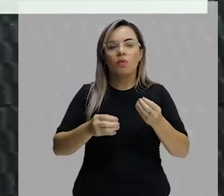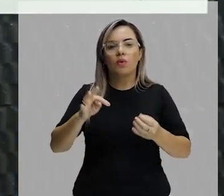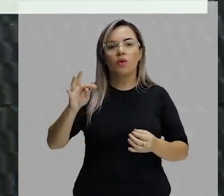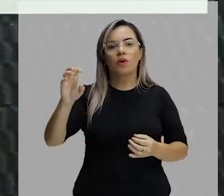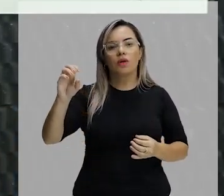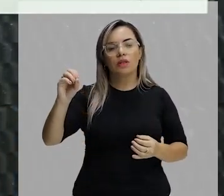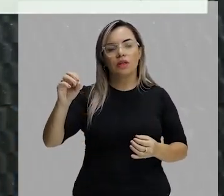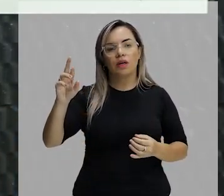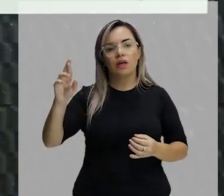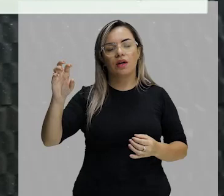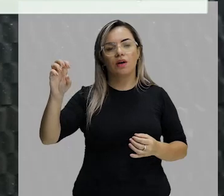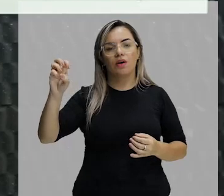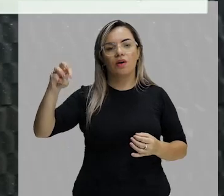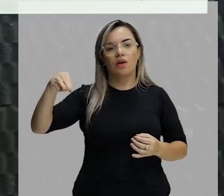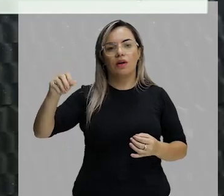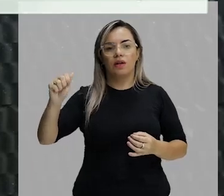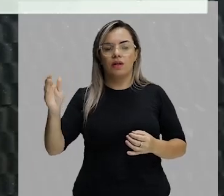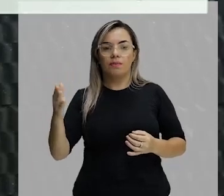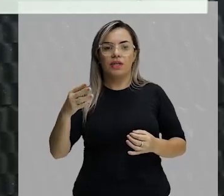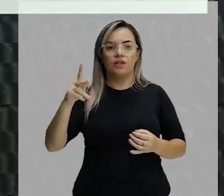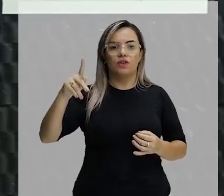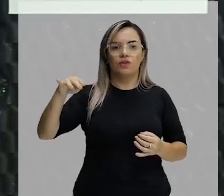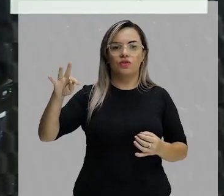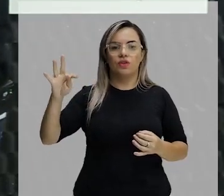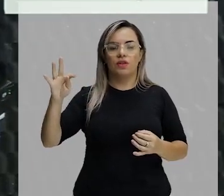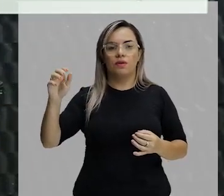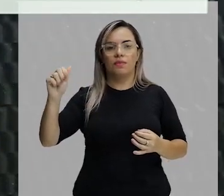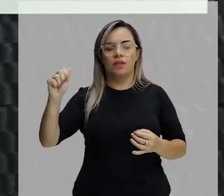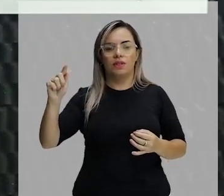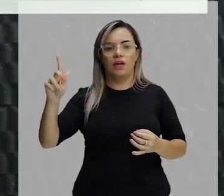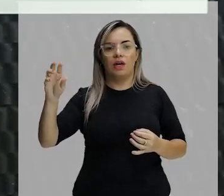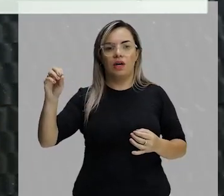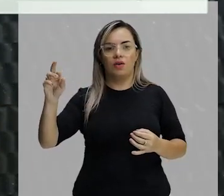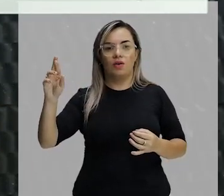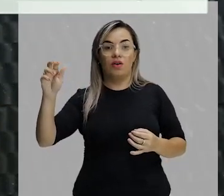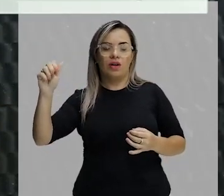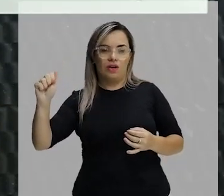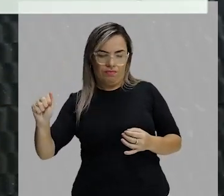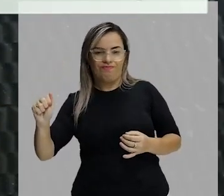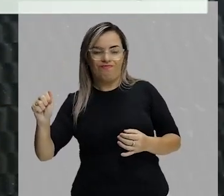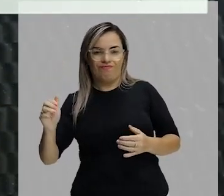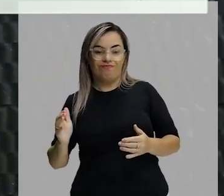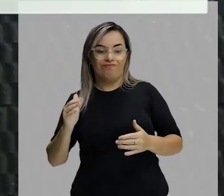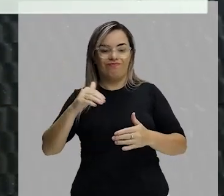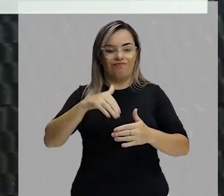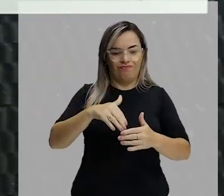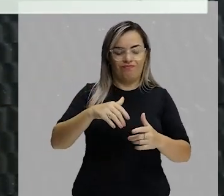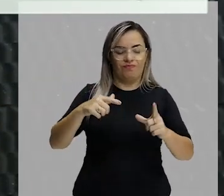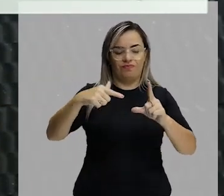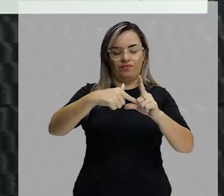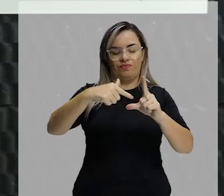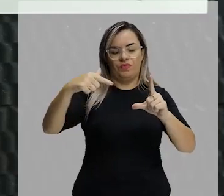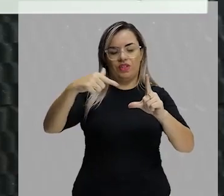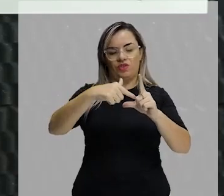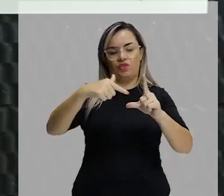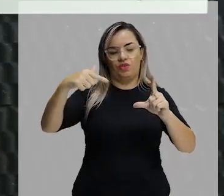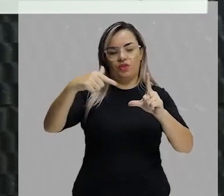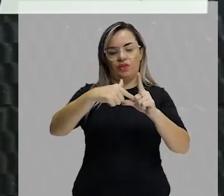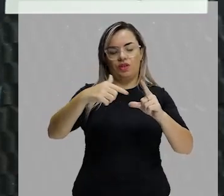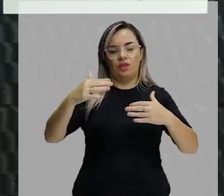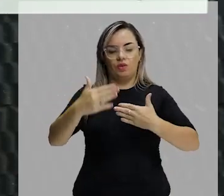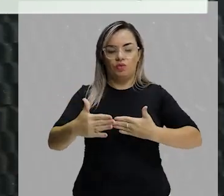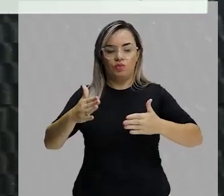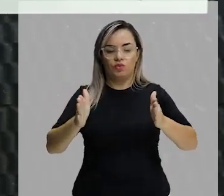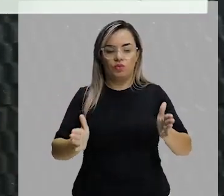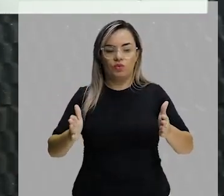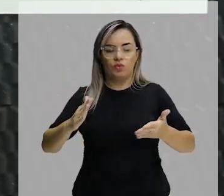vai precisar calcular a diagonal da base? Porque eu vou precisar desse valor para encontrar a diagonal do cubo,